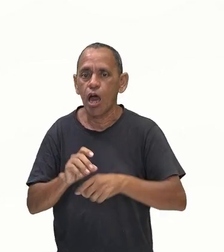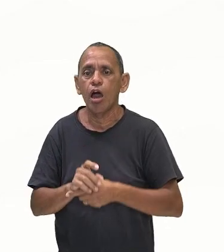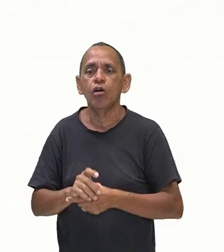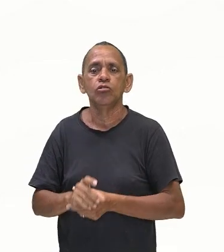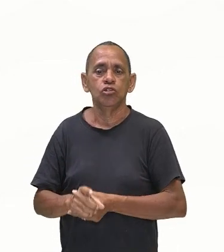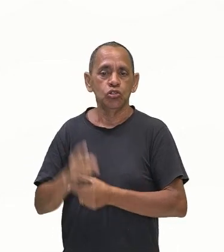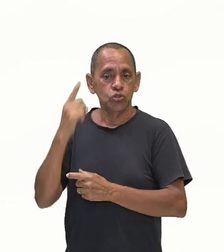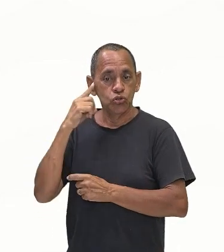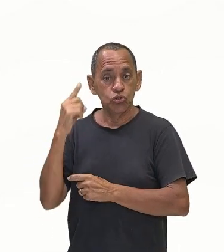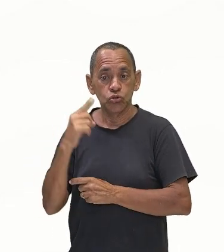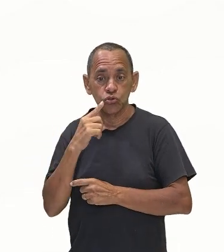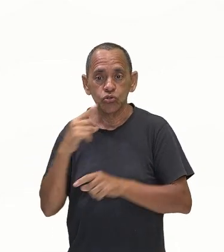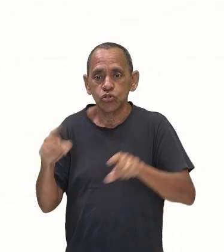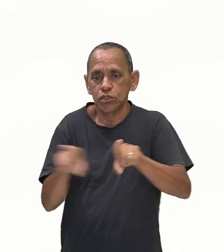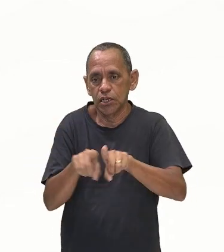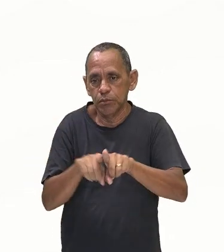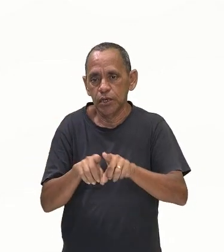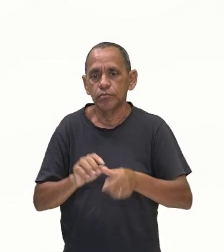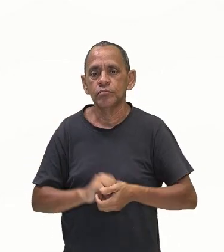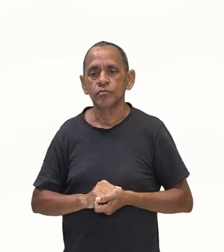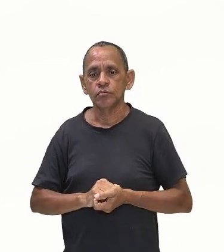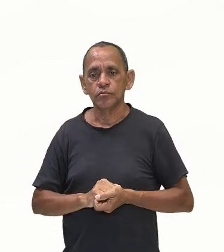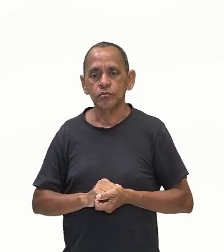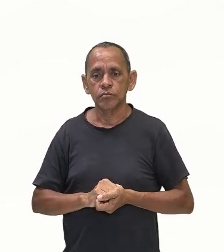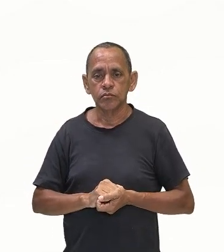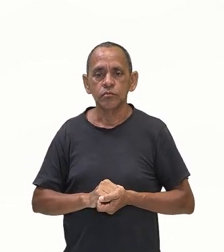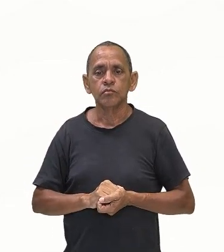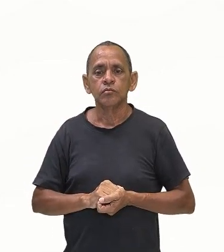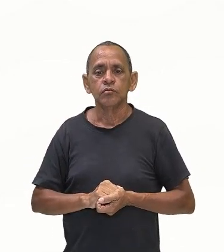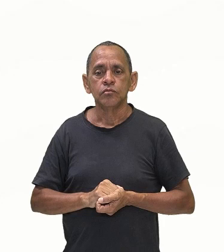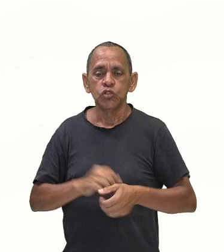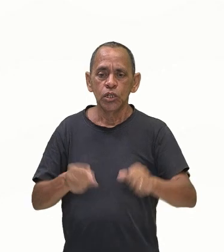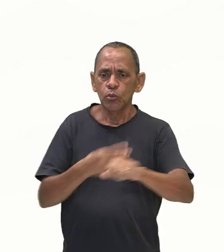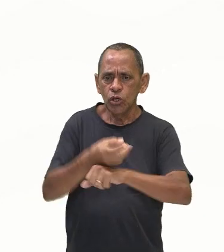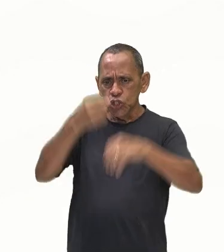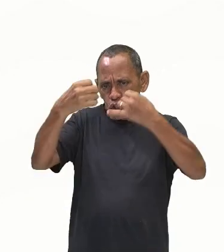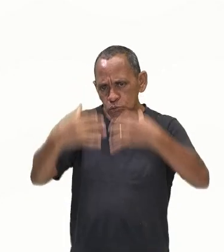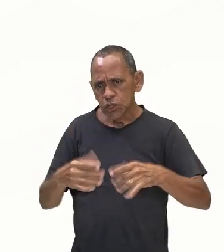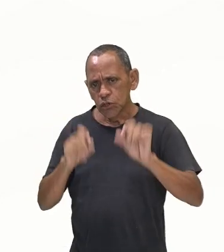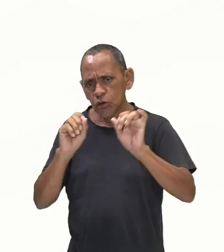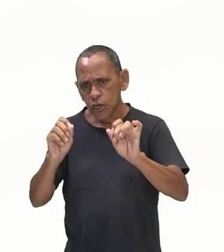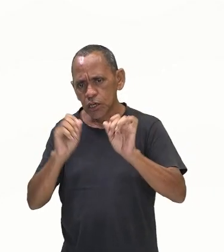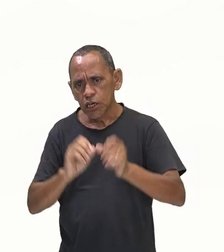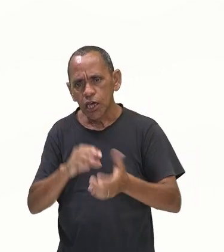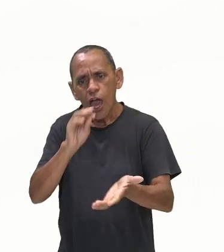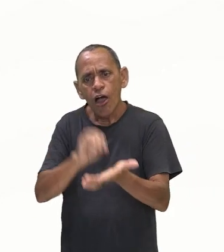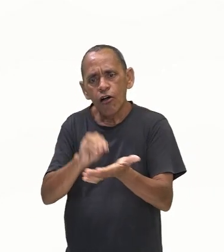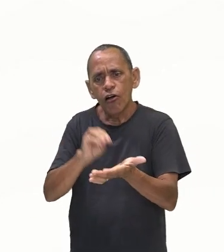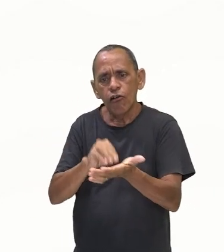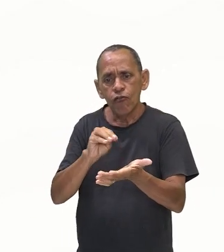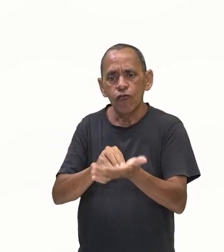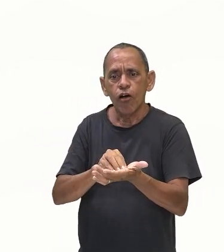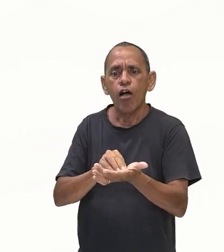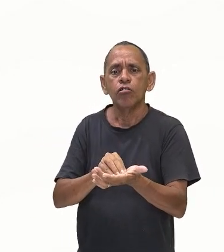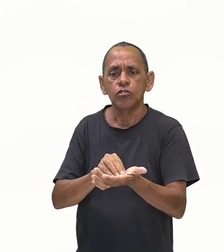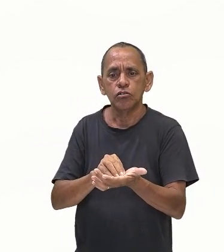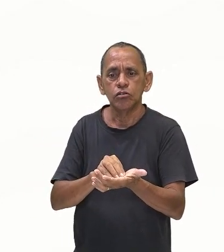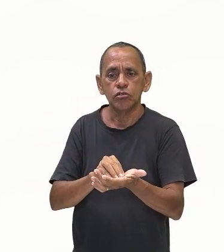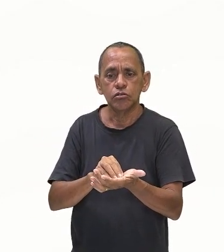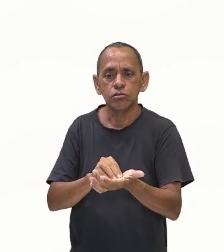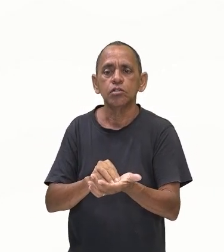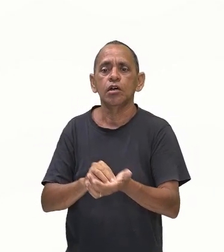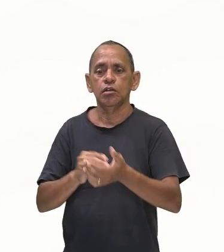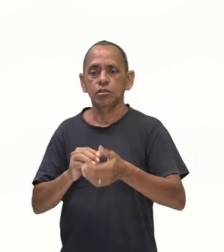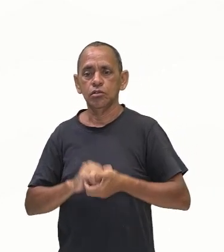ok? E aí eu falo que essa questão do descaso é um desafio, gente, justamente para que